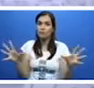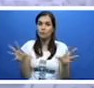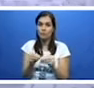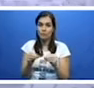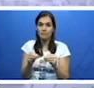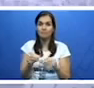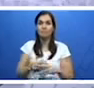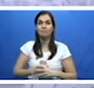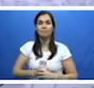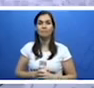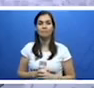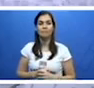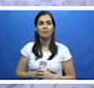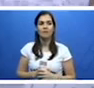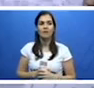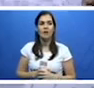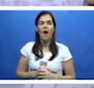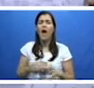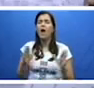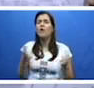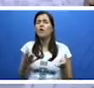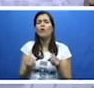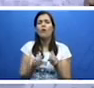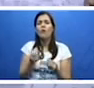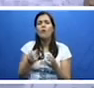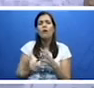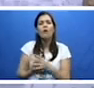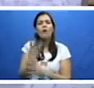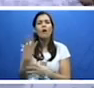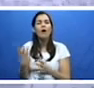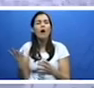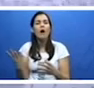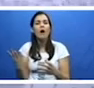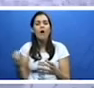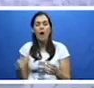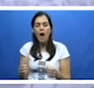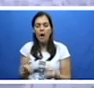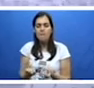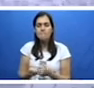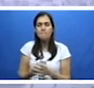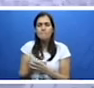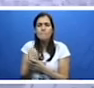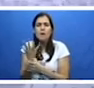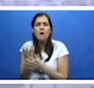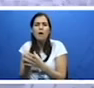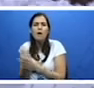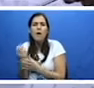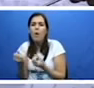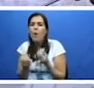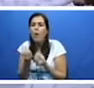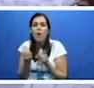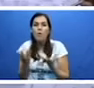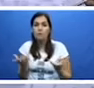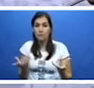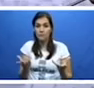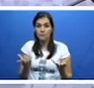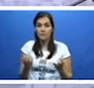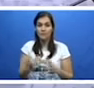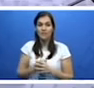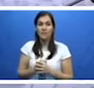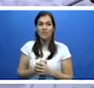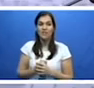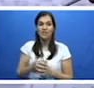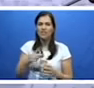agora fazer um para as plantas a as primeiras plantas nessa época há 300 milhões de anos na terra